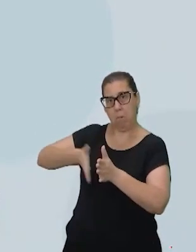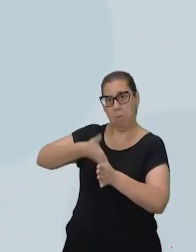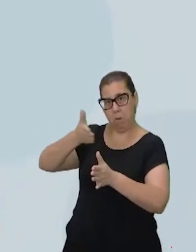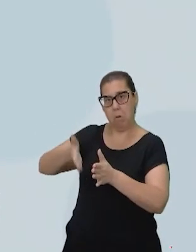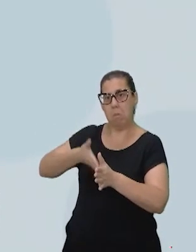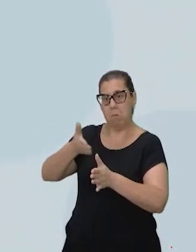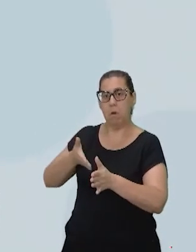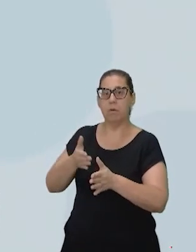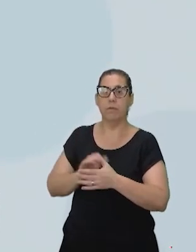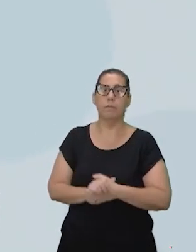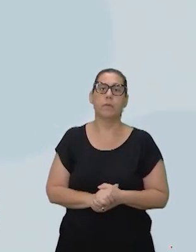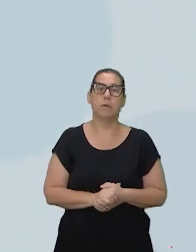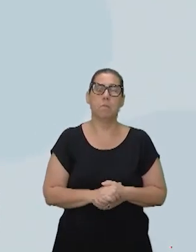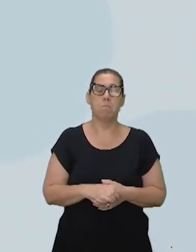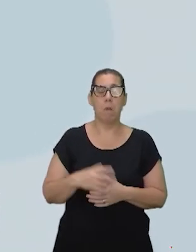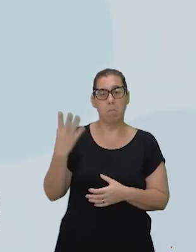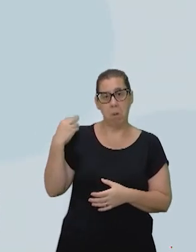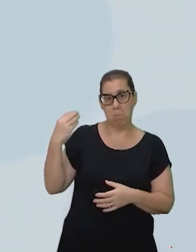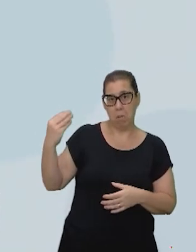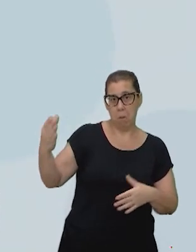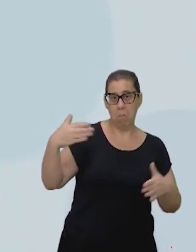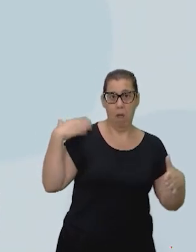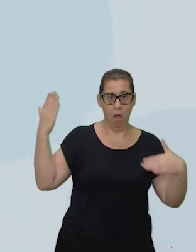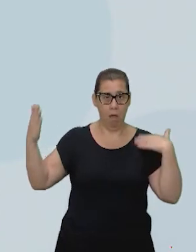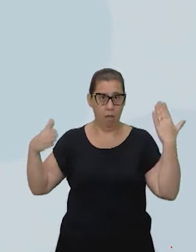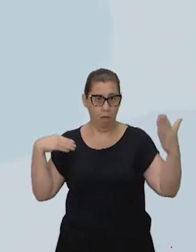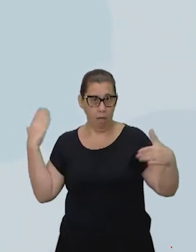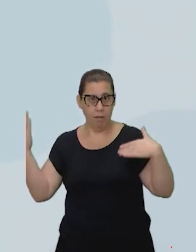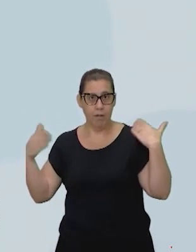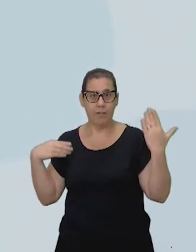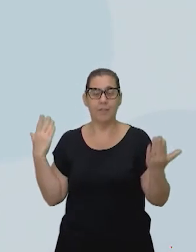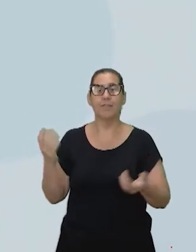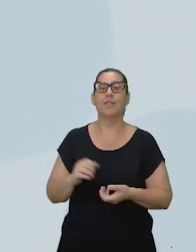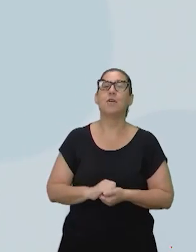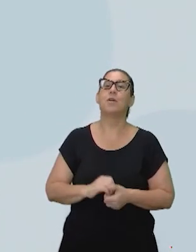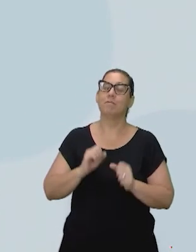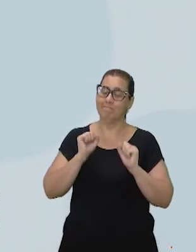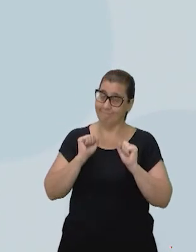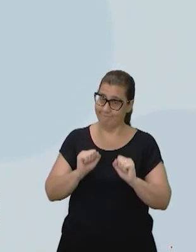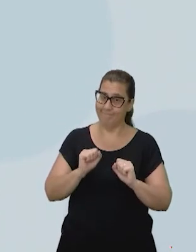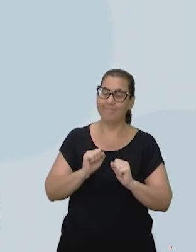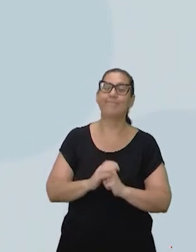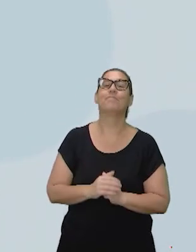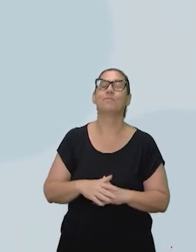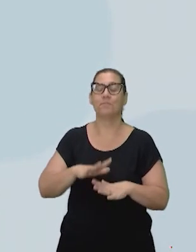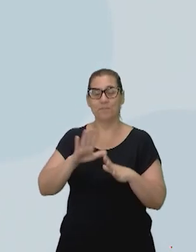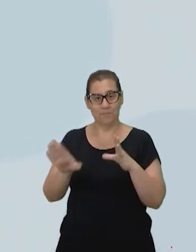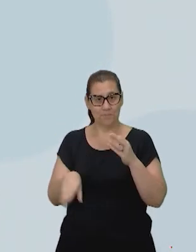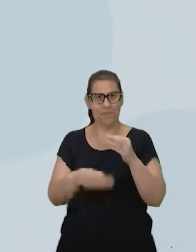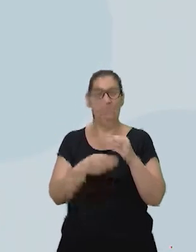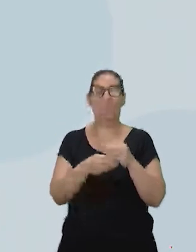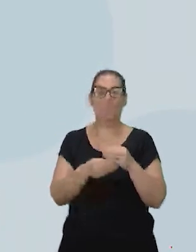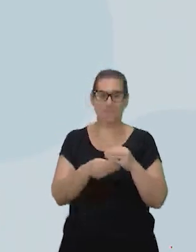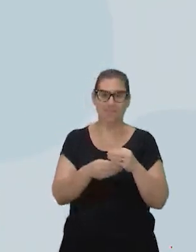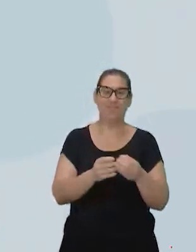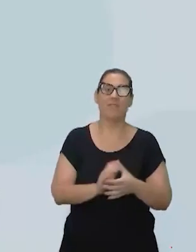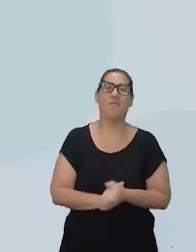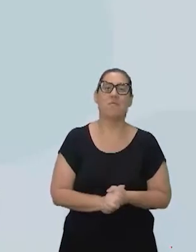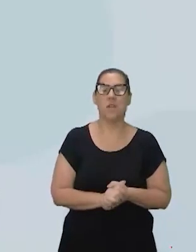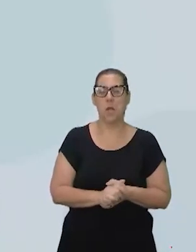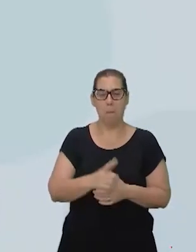o turismo, a visitação como um ponto, acabam atribuindo aí uma parte desse